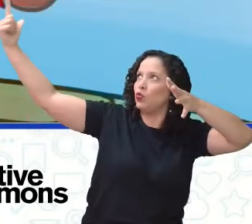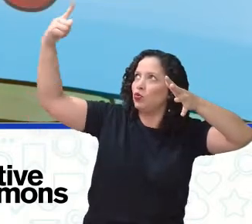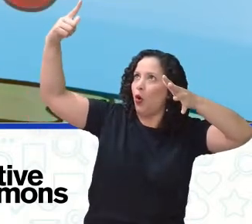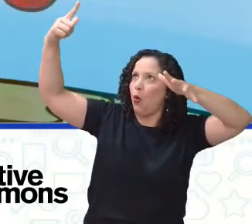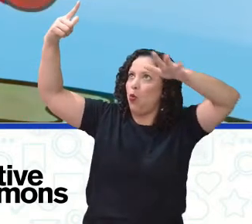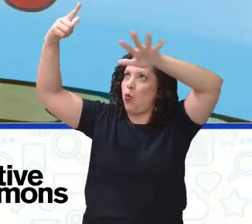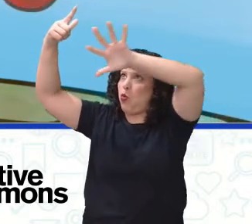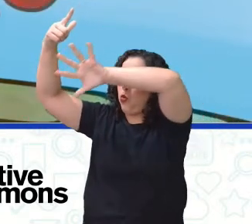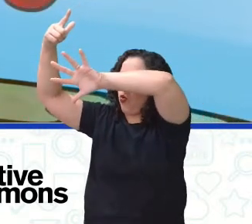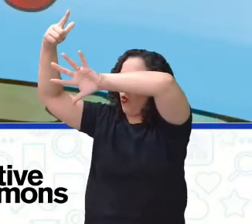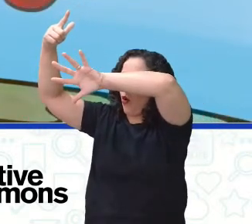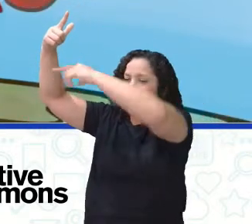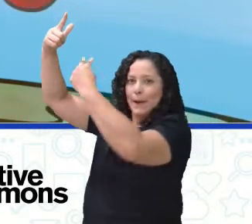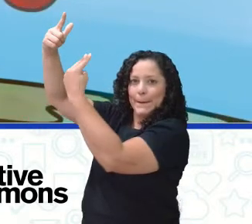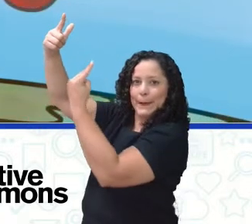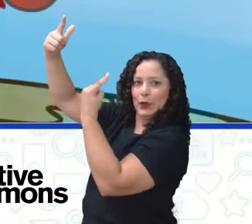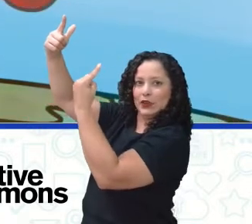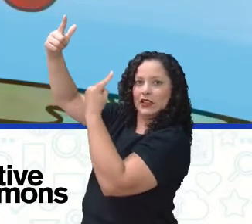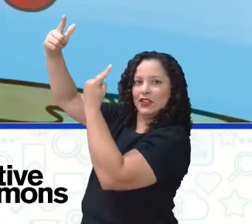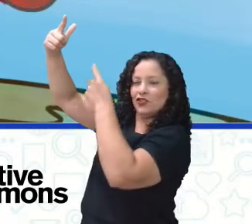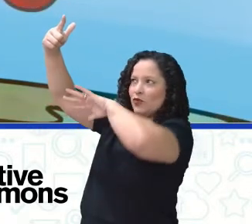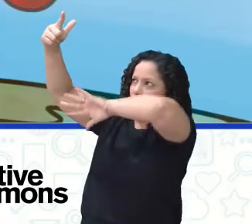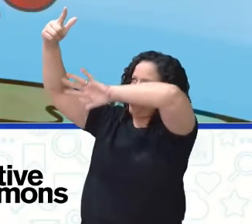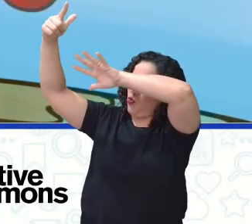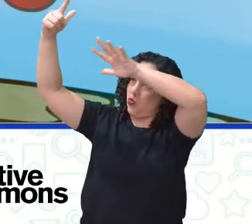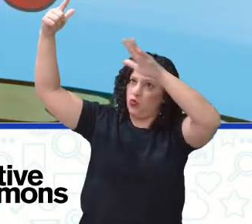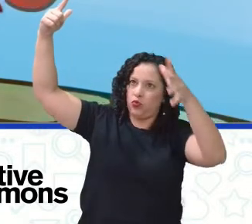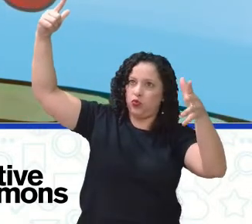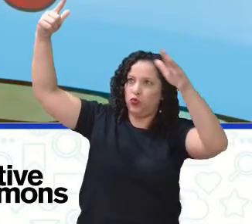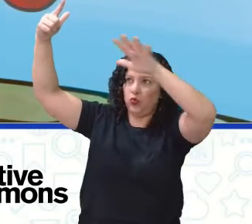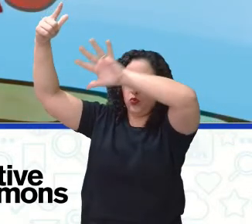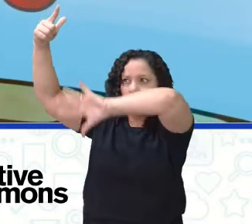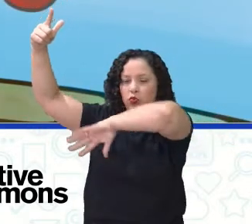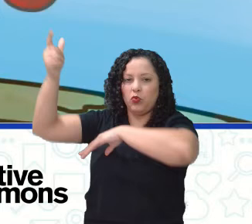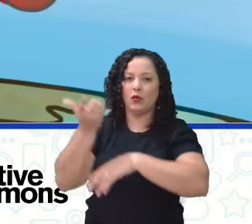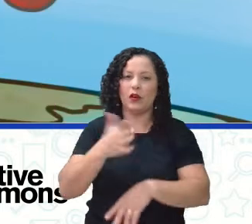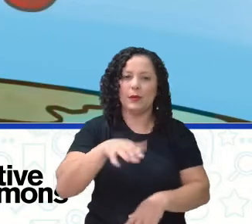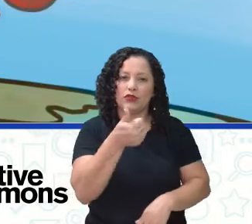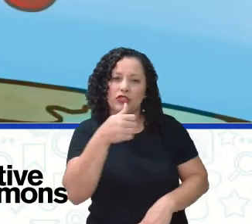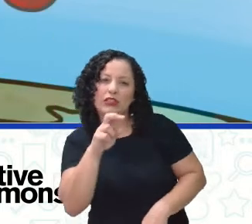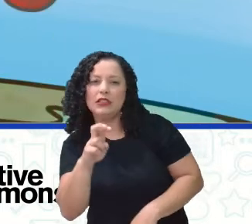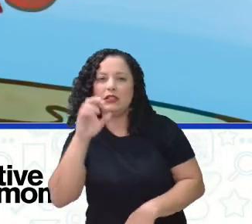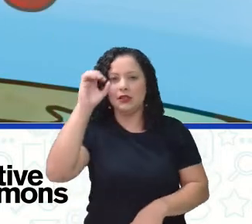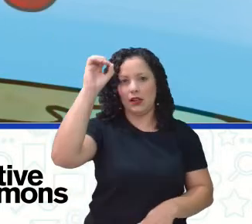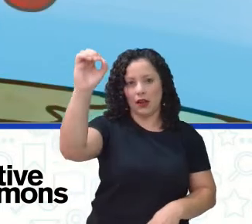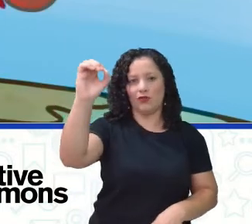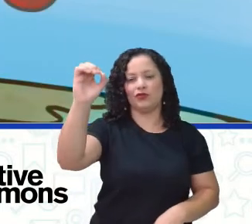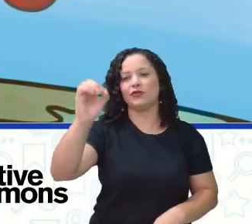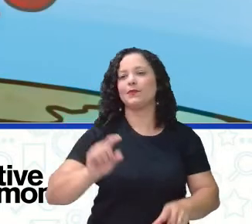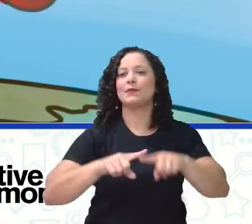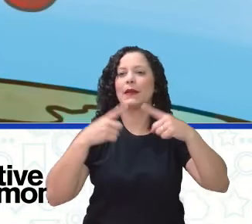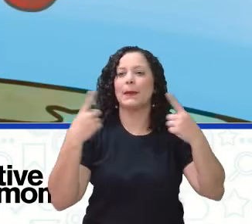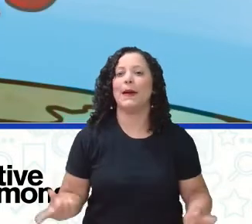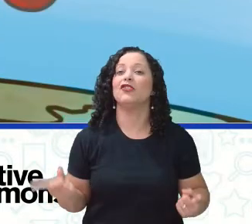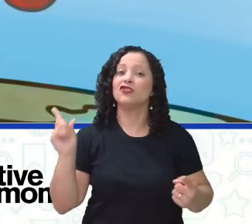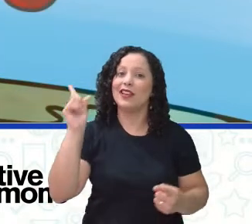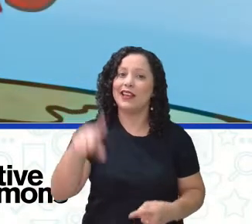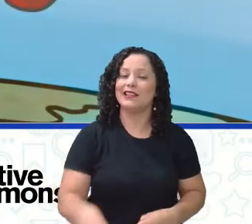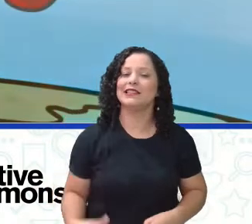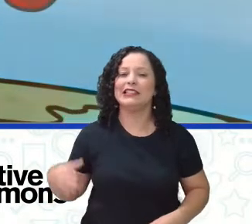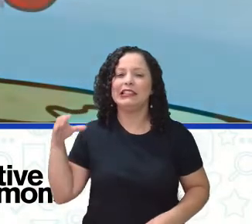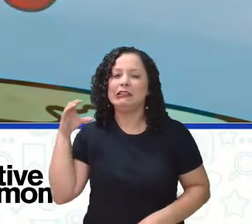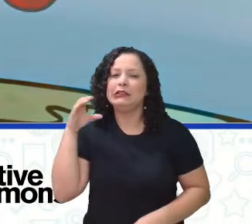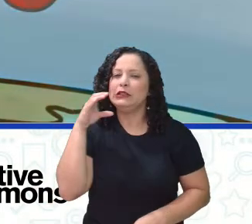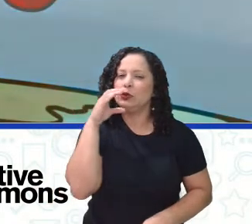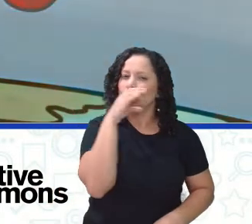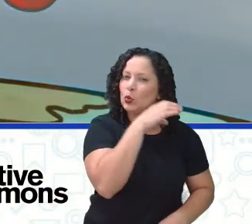sobre o planeta, mantendo a temperatura estável na média de 15 graus Celsius. Mas essa temperatura está se elevando